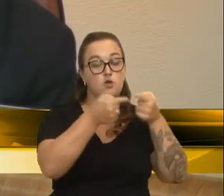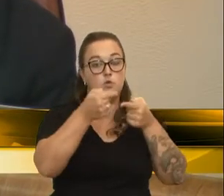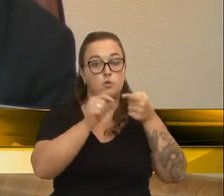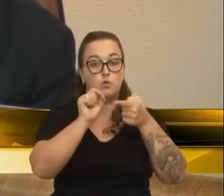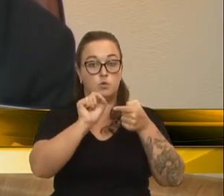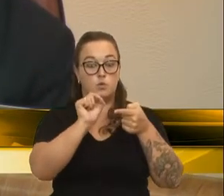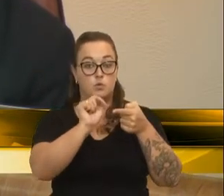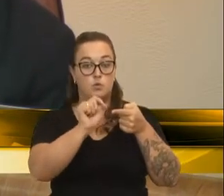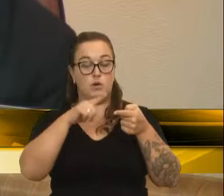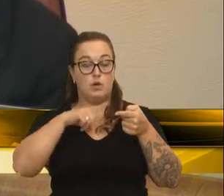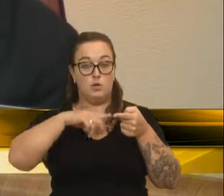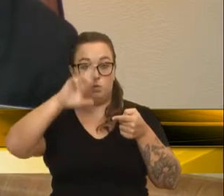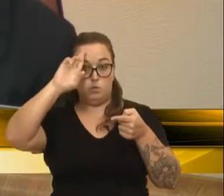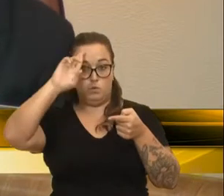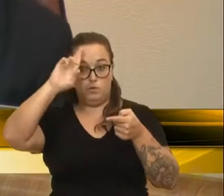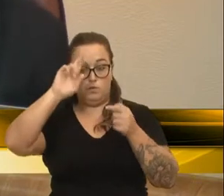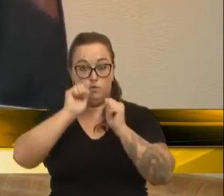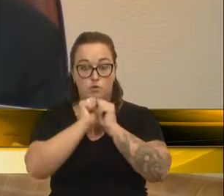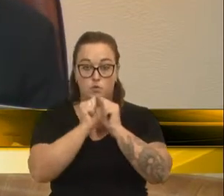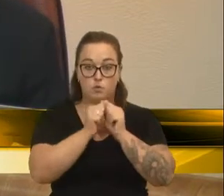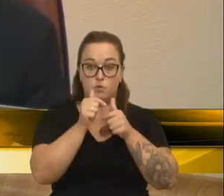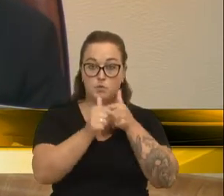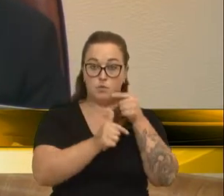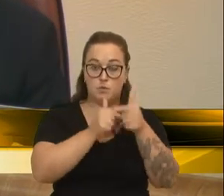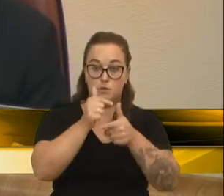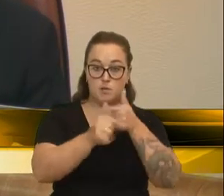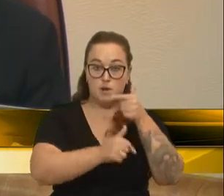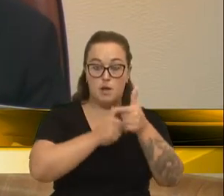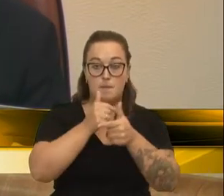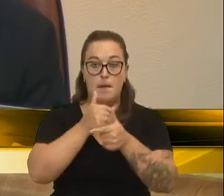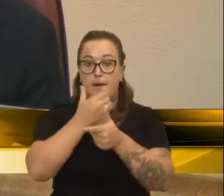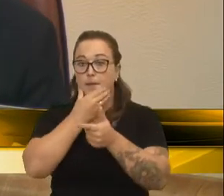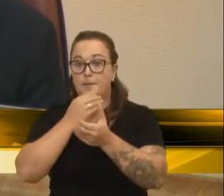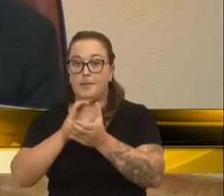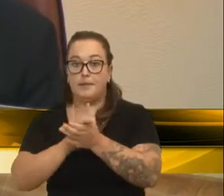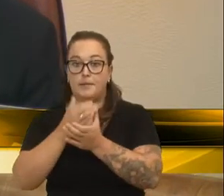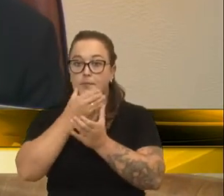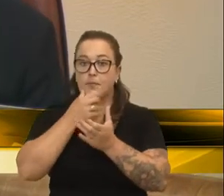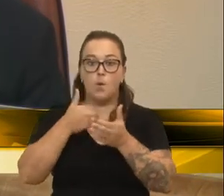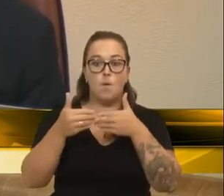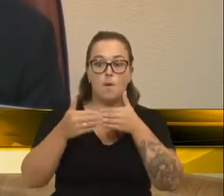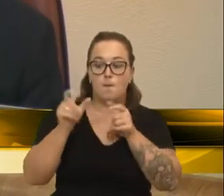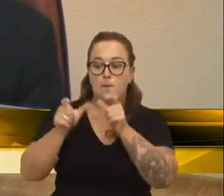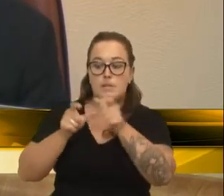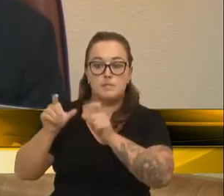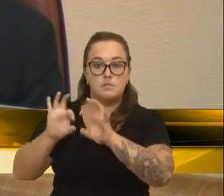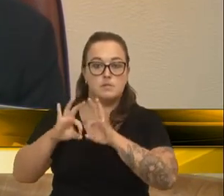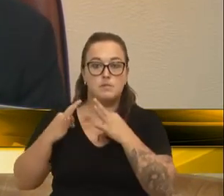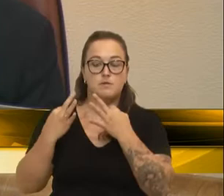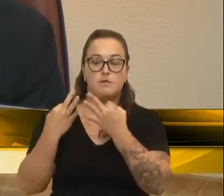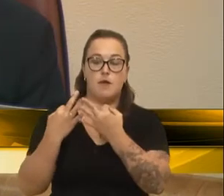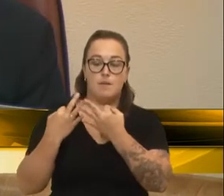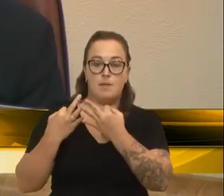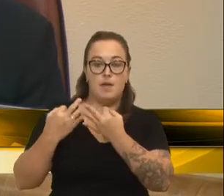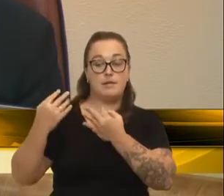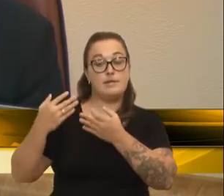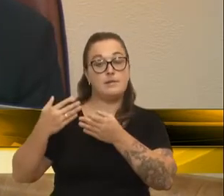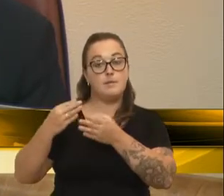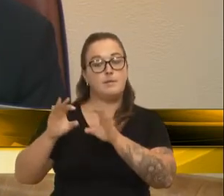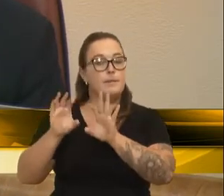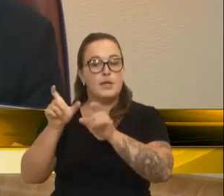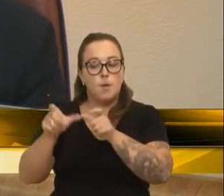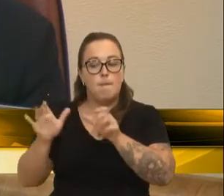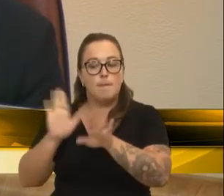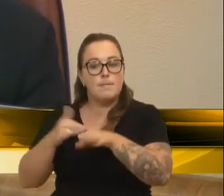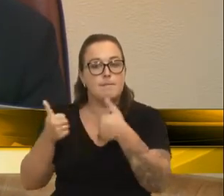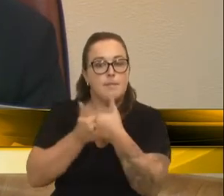chefia imediata, encargo, função de confiança, cônjuge, companheiro ou parente até o 2º grau civil.